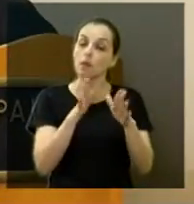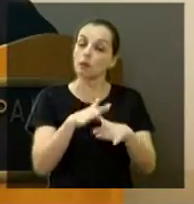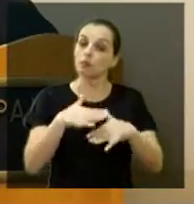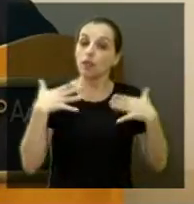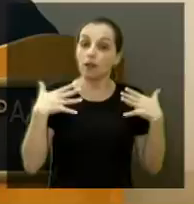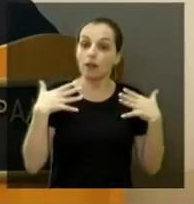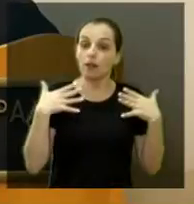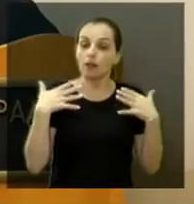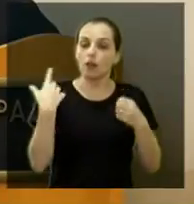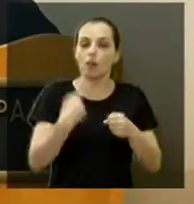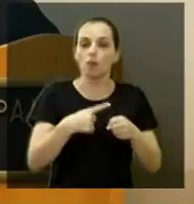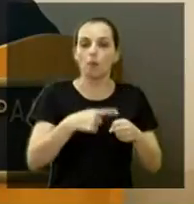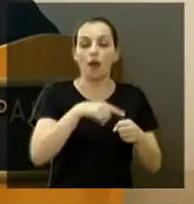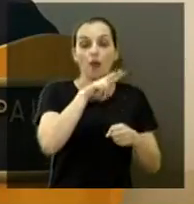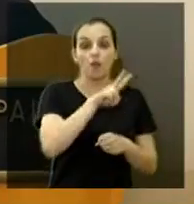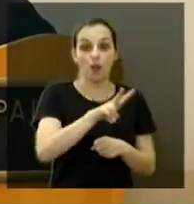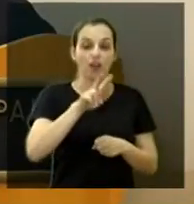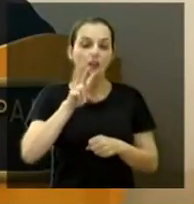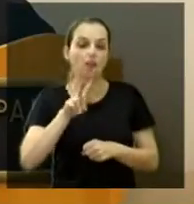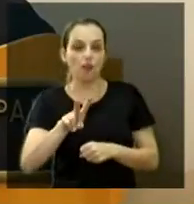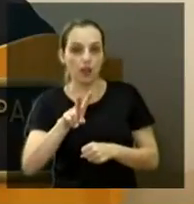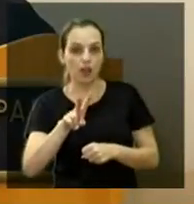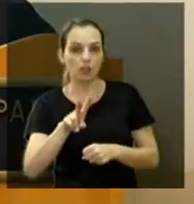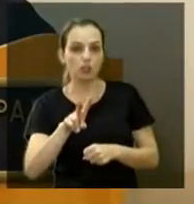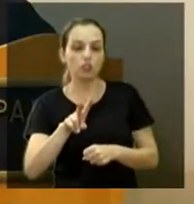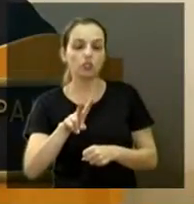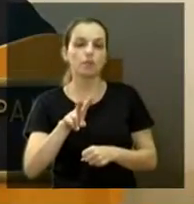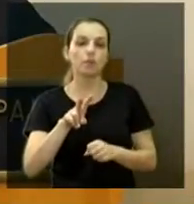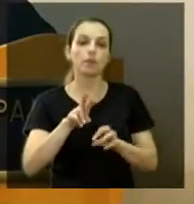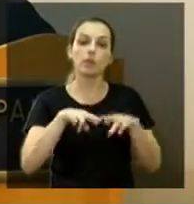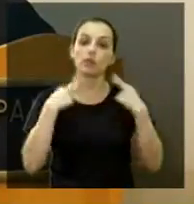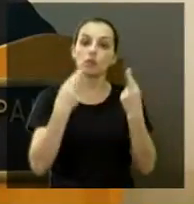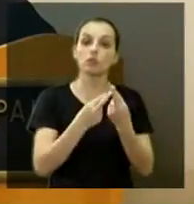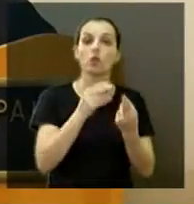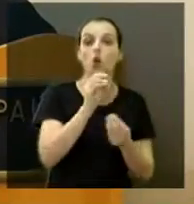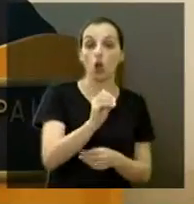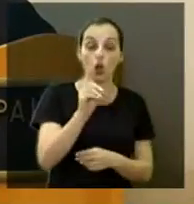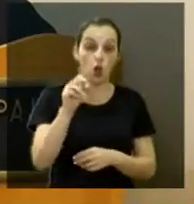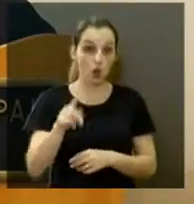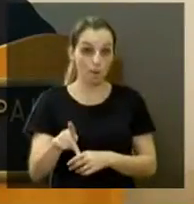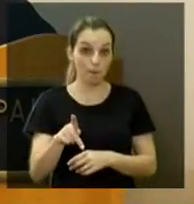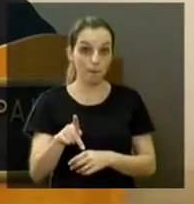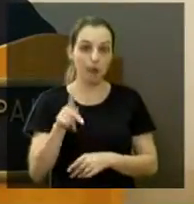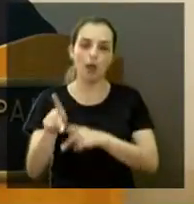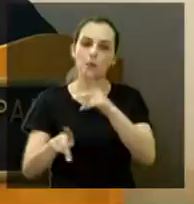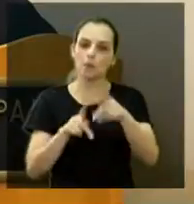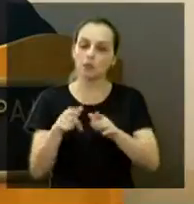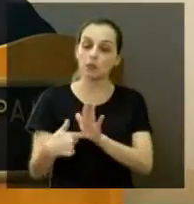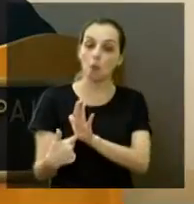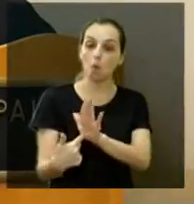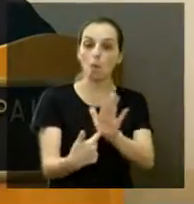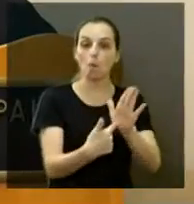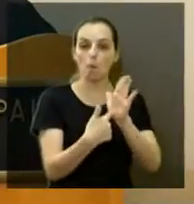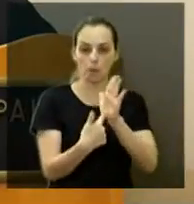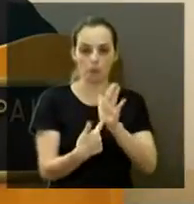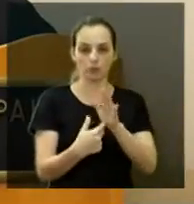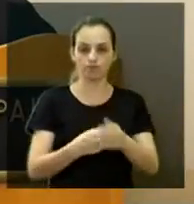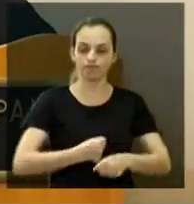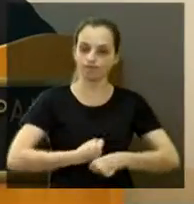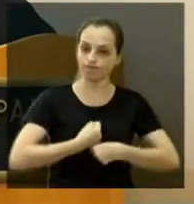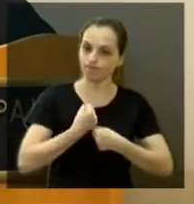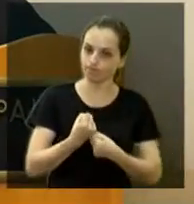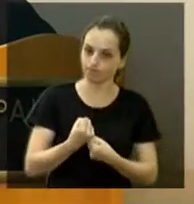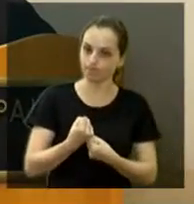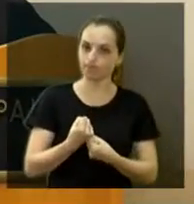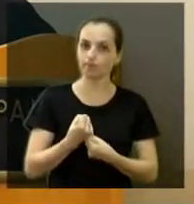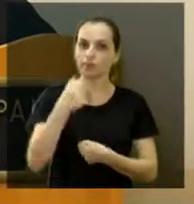a alegria no Jardim Pinheiro ontem, que teve o orçamento participativo, que a população demonstra a dignidade